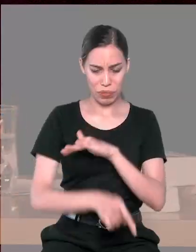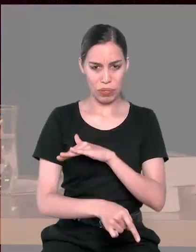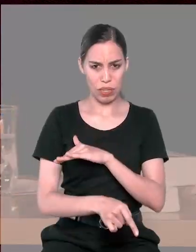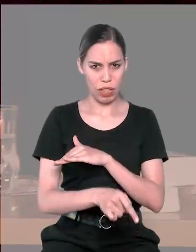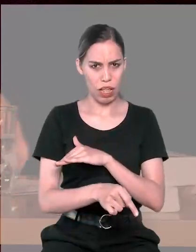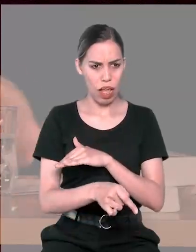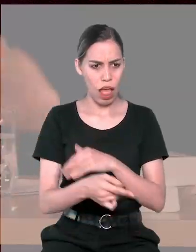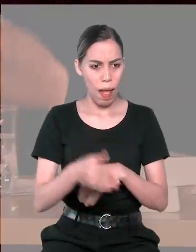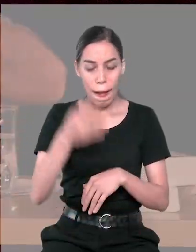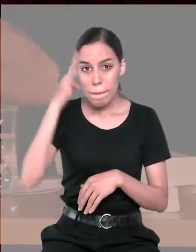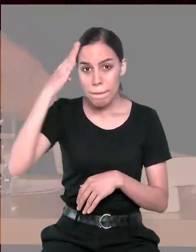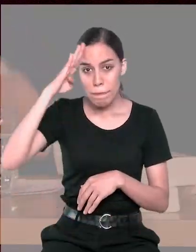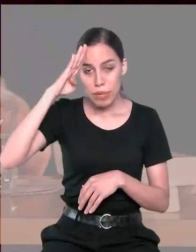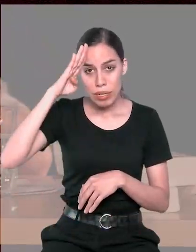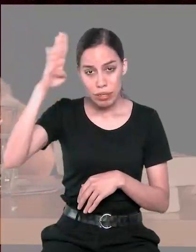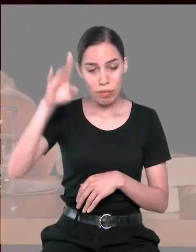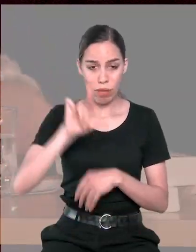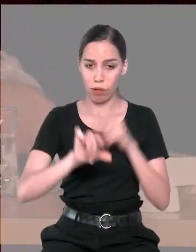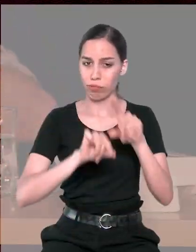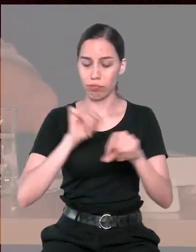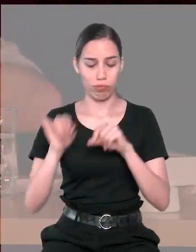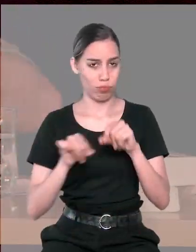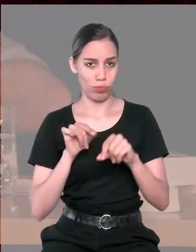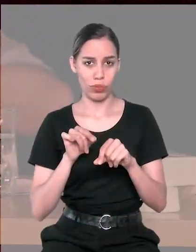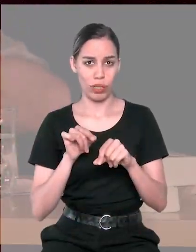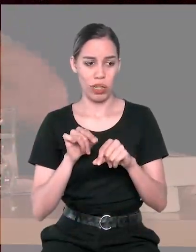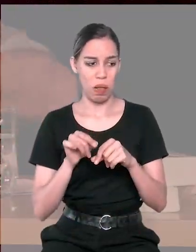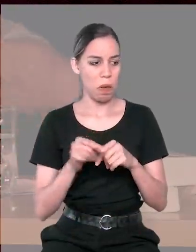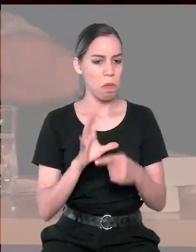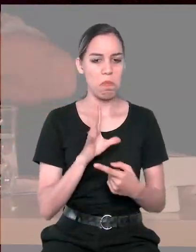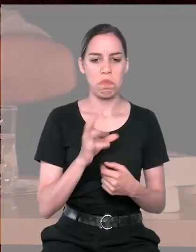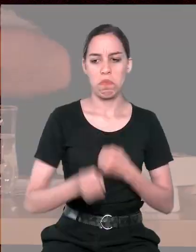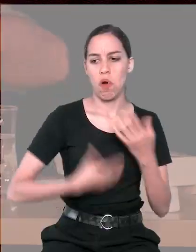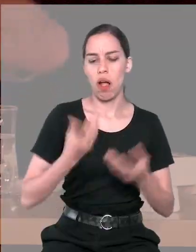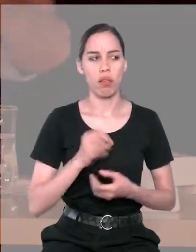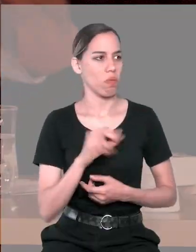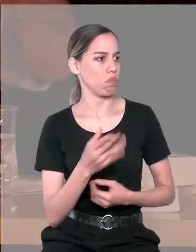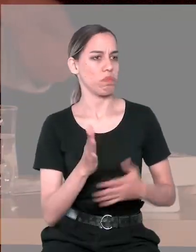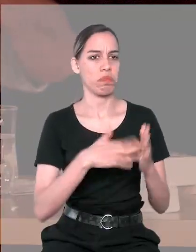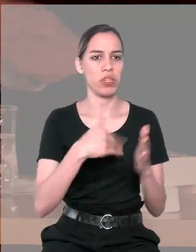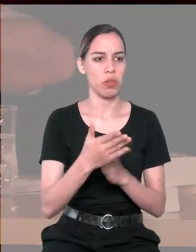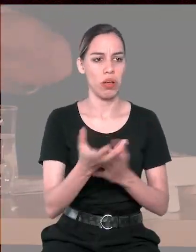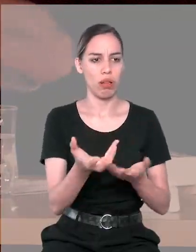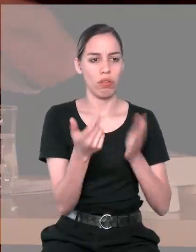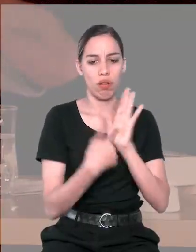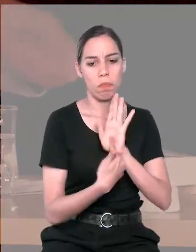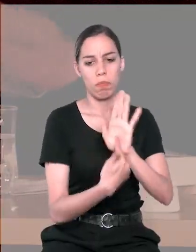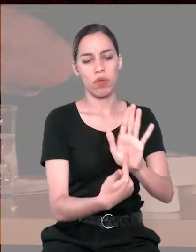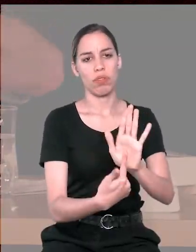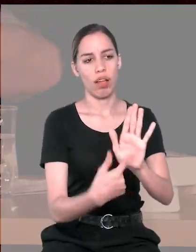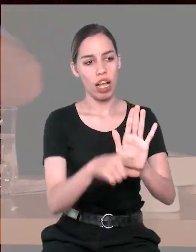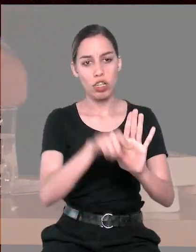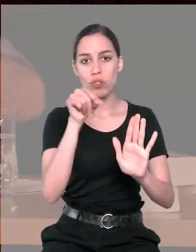para o Valéry, ela é a principal decisão. O que um poeta, o que um pintor, o que ele escolhe mostrar para o outro, essa